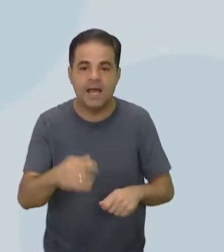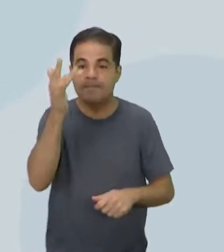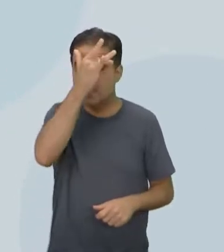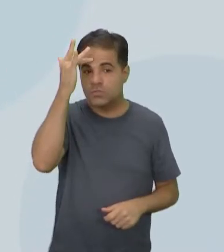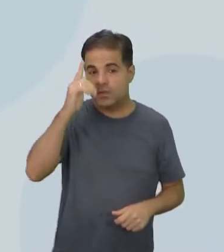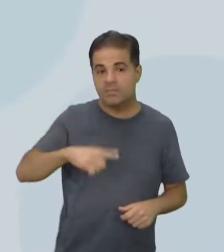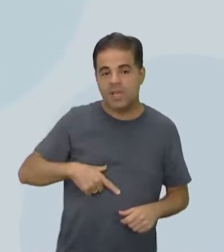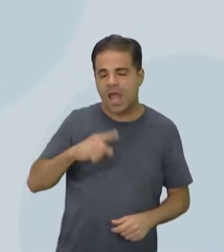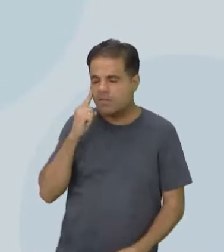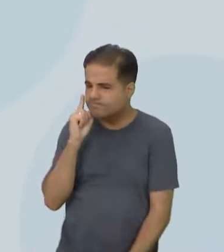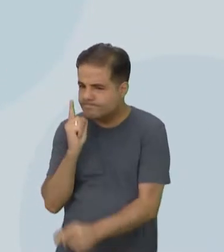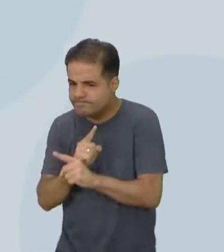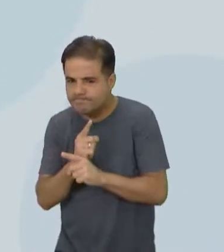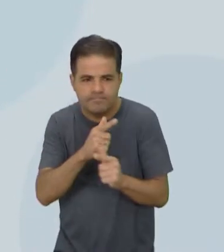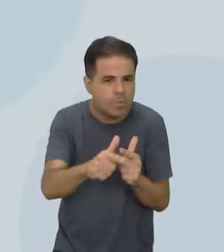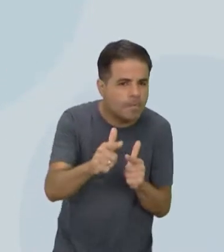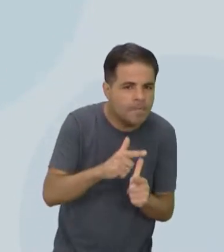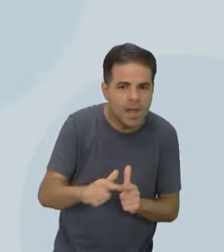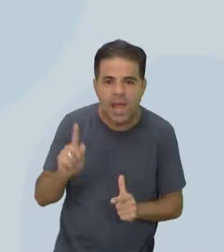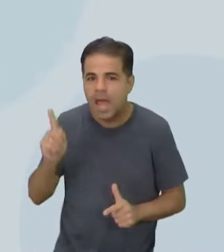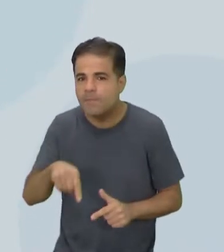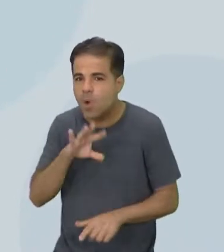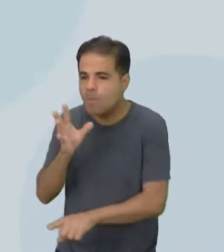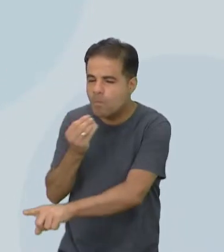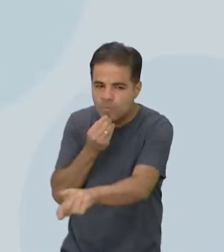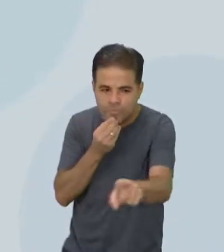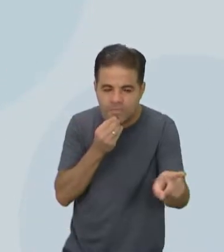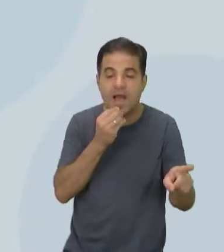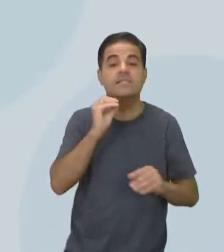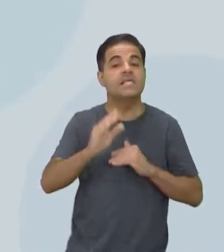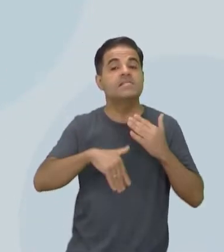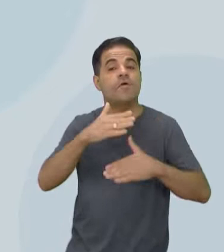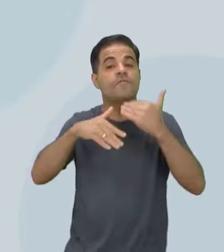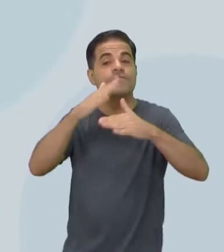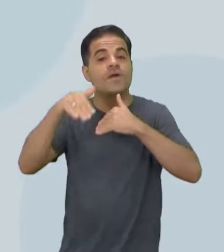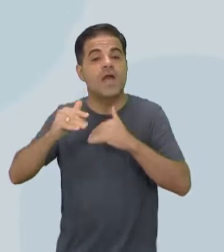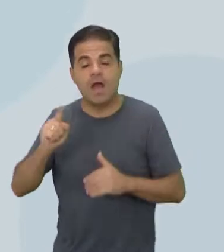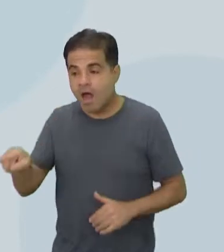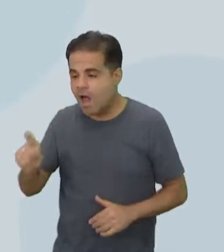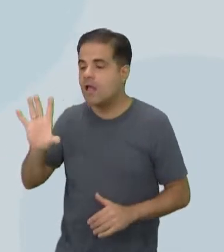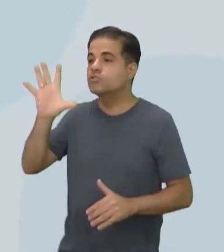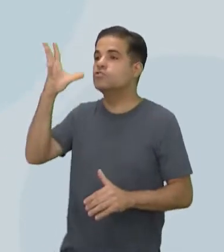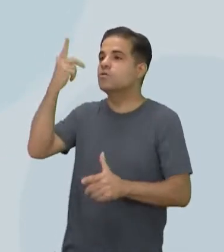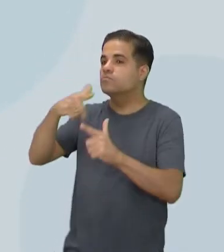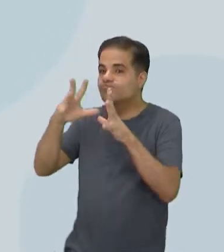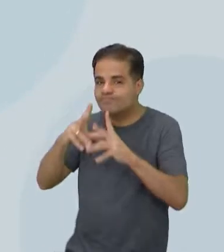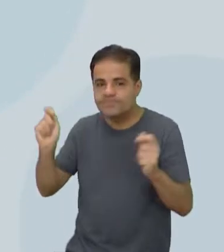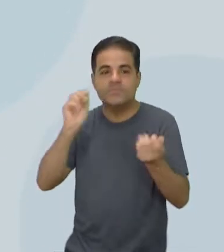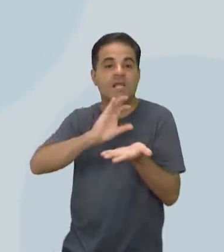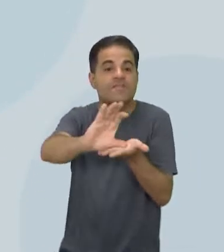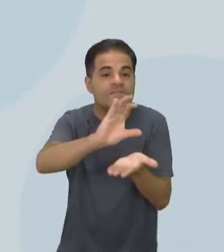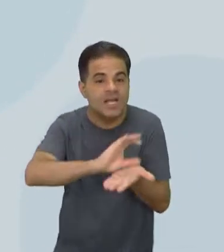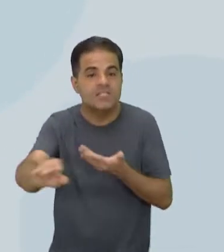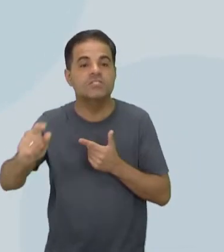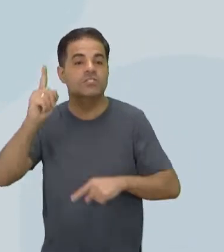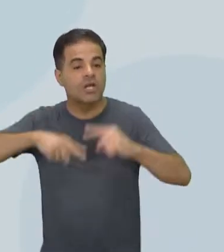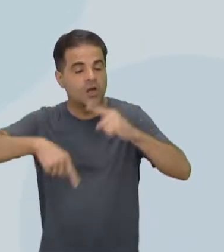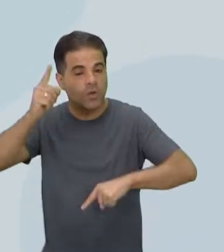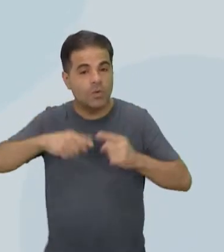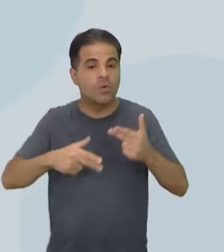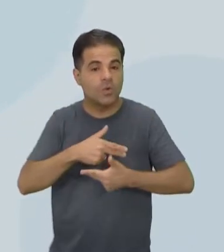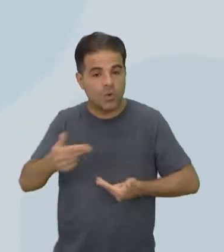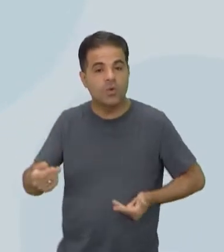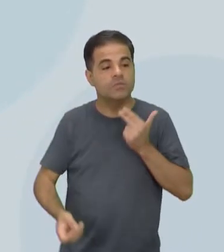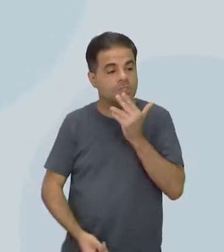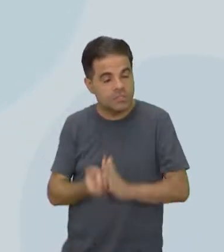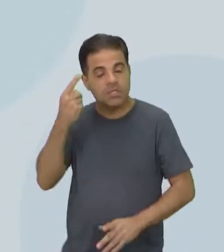de identificar problemas e oportunidades, desenvolver soluções e investir recursos na criação de algo